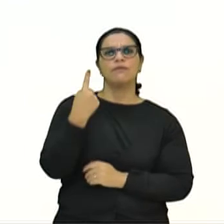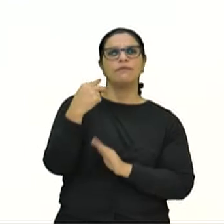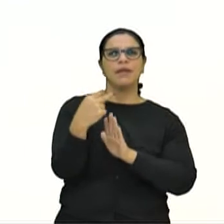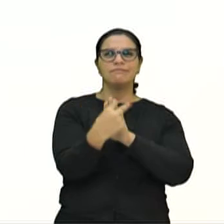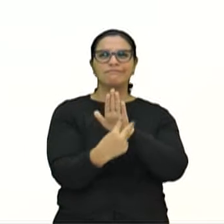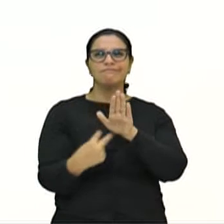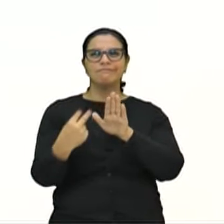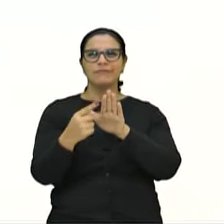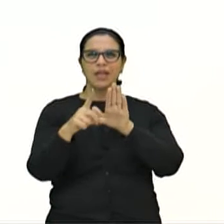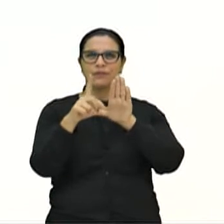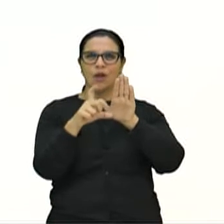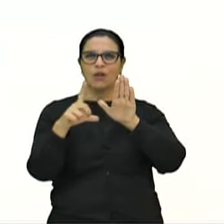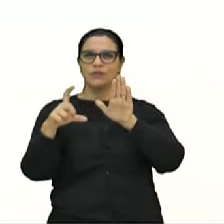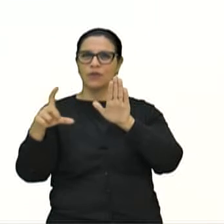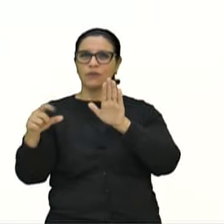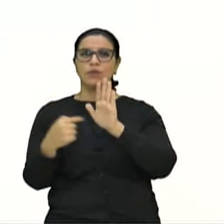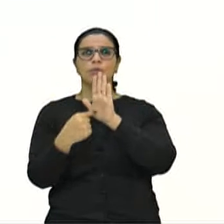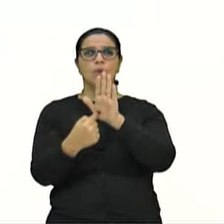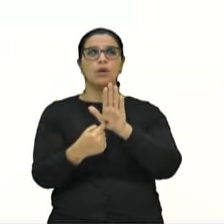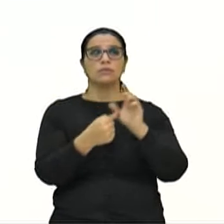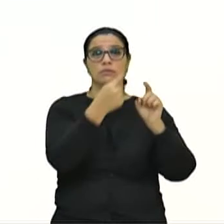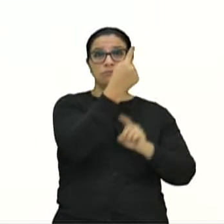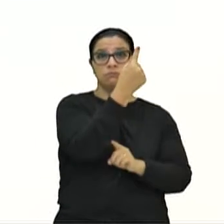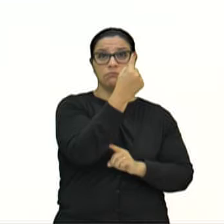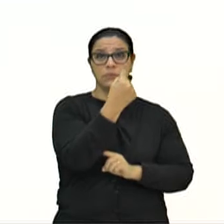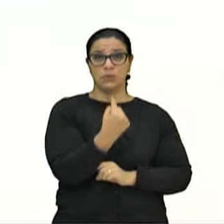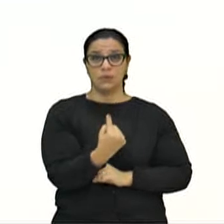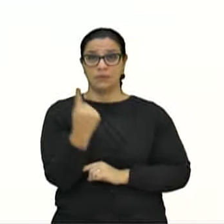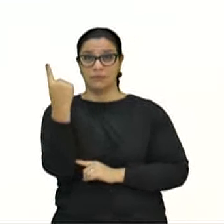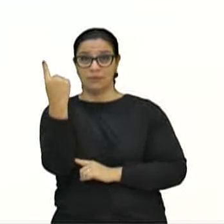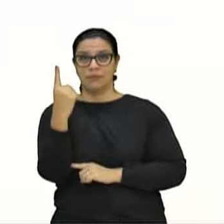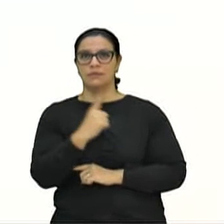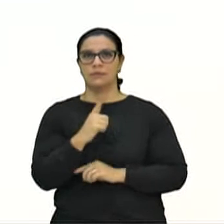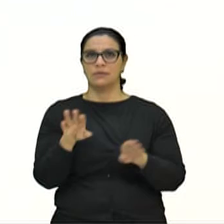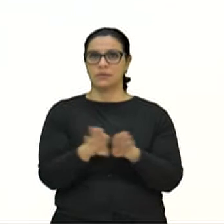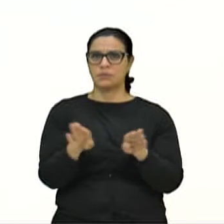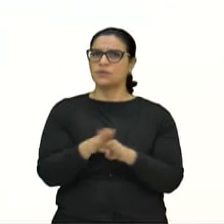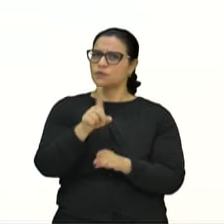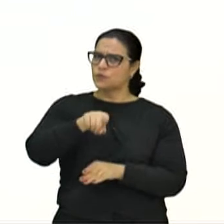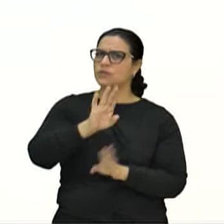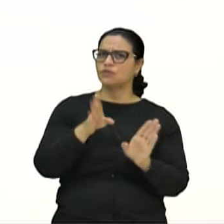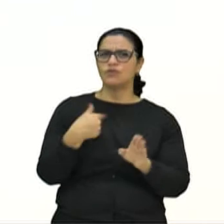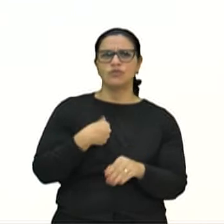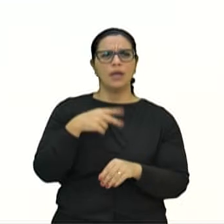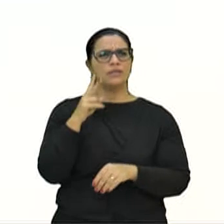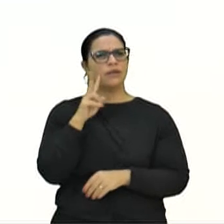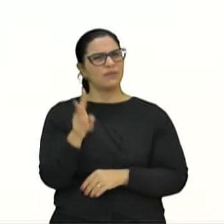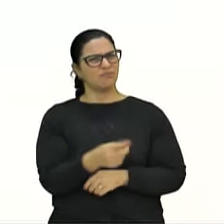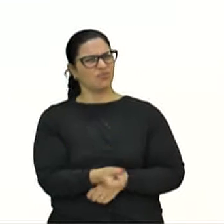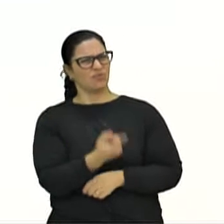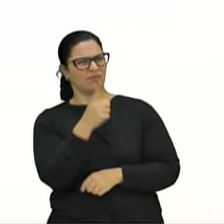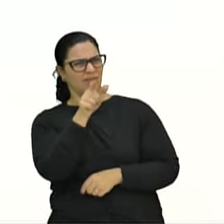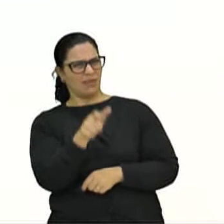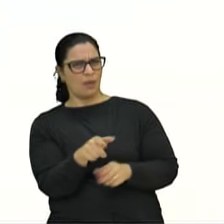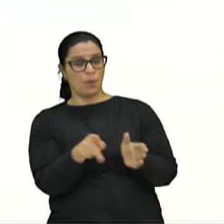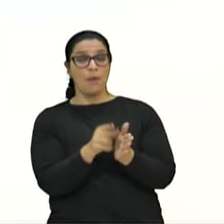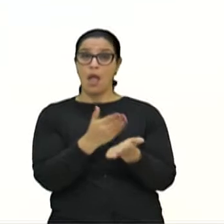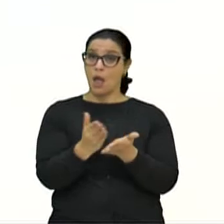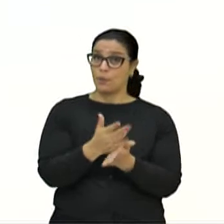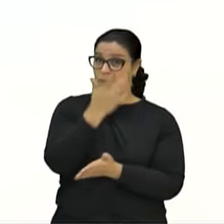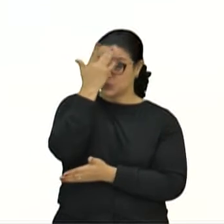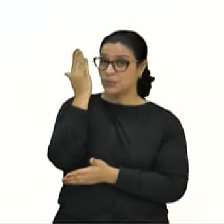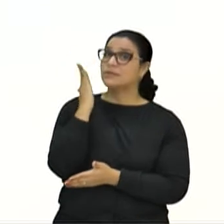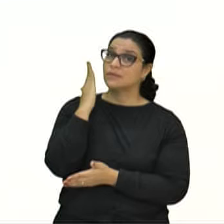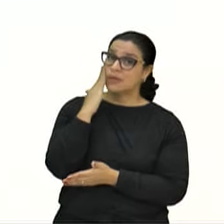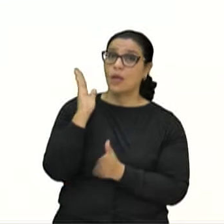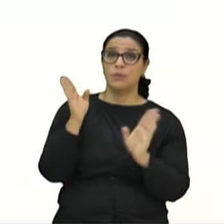nas imagens, estão retratadas 3 situações que vocês já estão até se perguntando o que é, alguns já sabem o que se